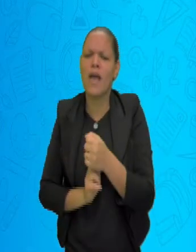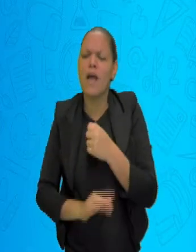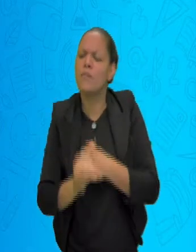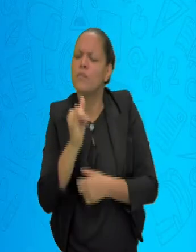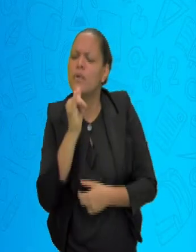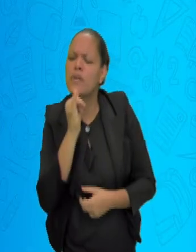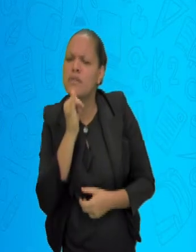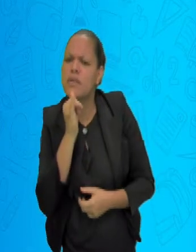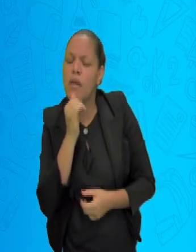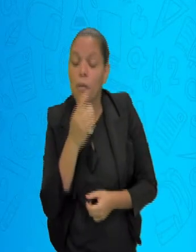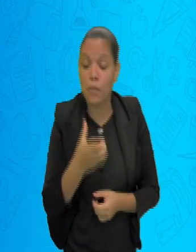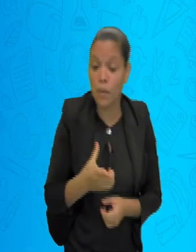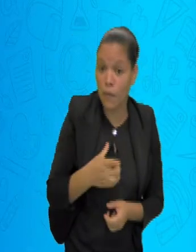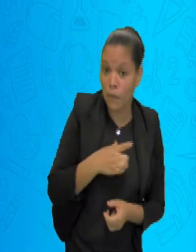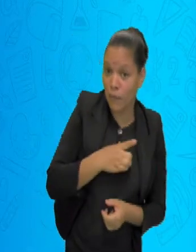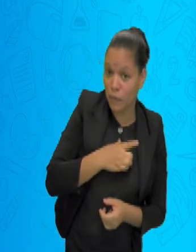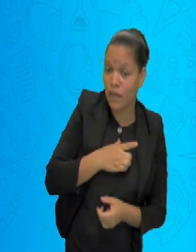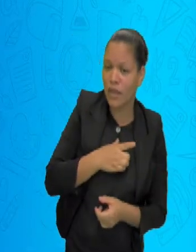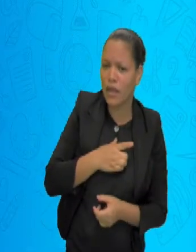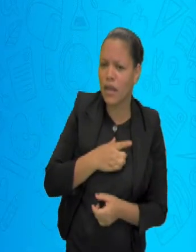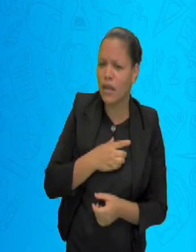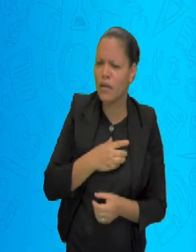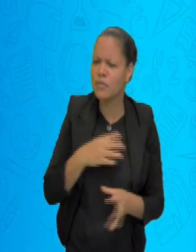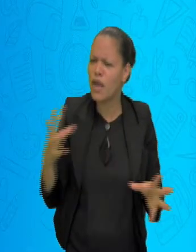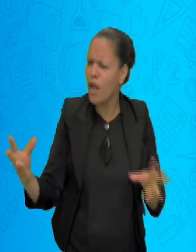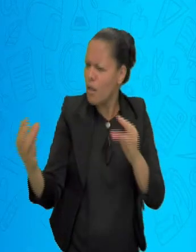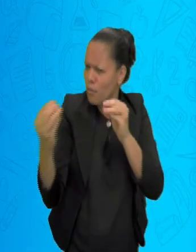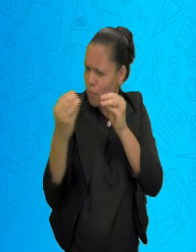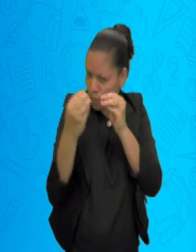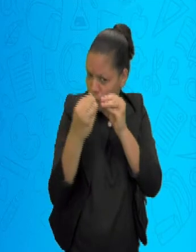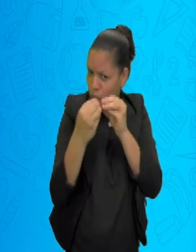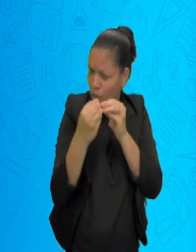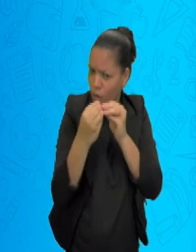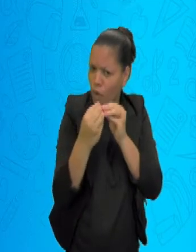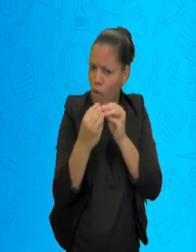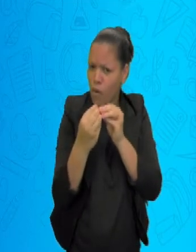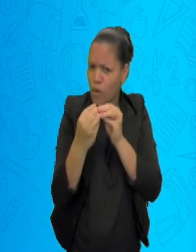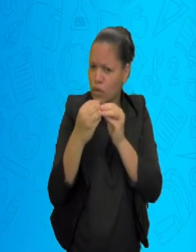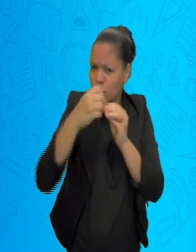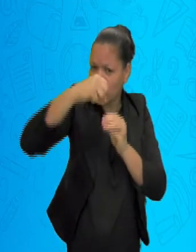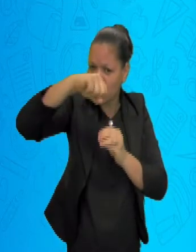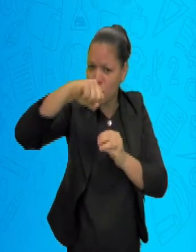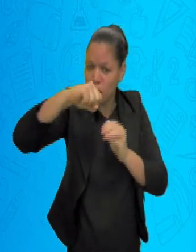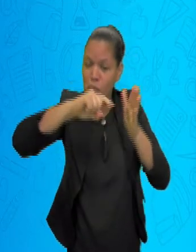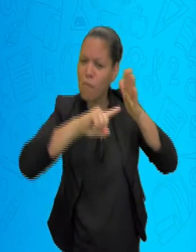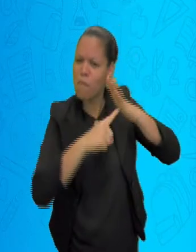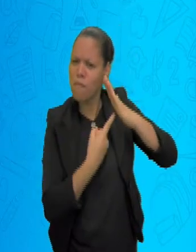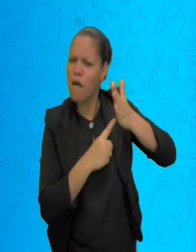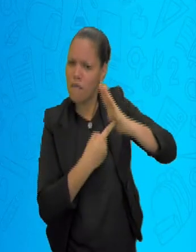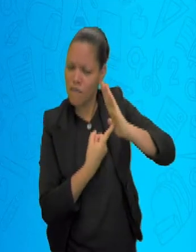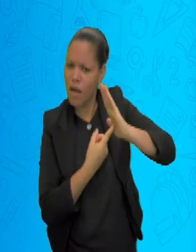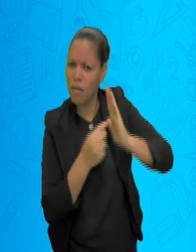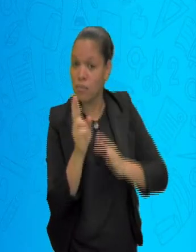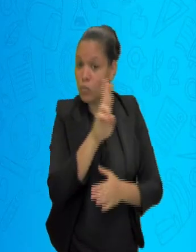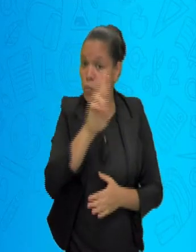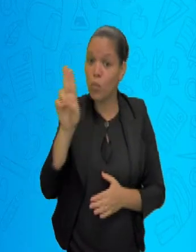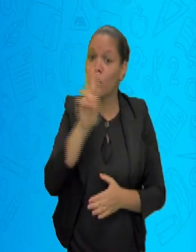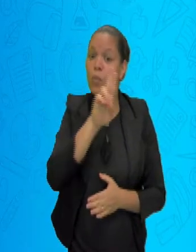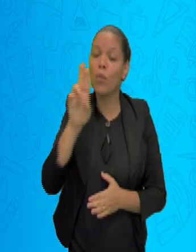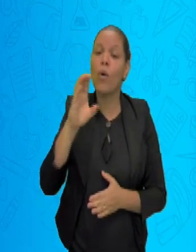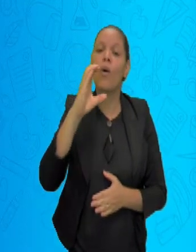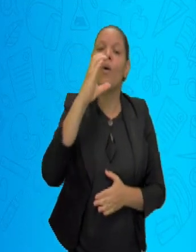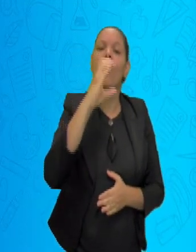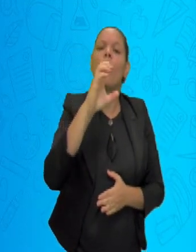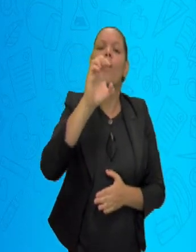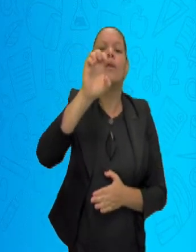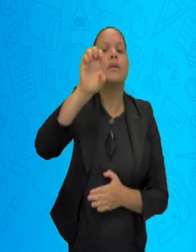Valadares, uma empresa muito conhecida que chama Cenibra. Ela tem, né, essa empresa, ela